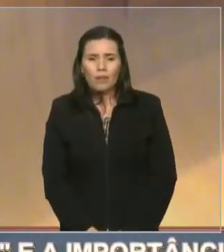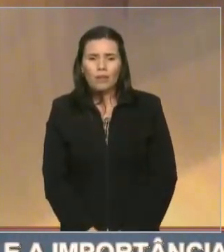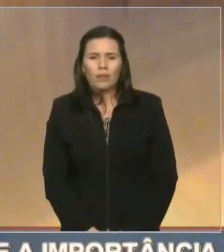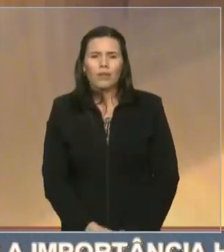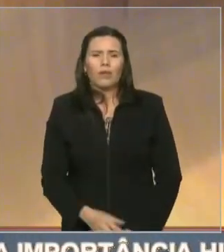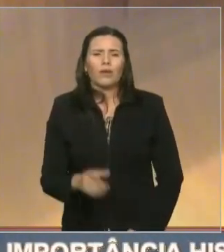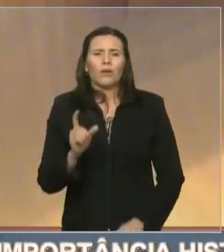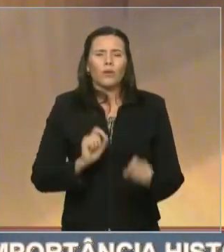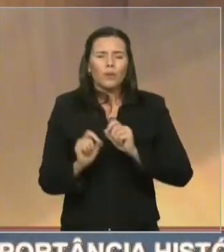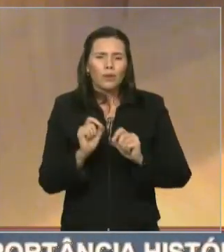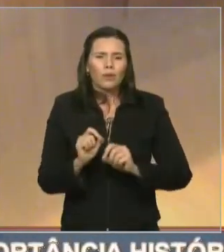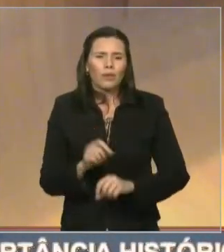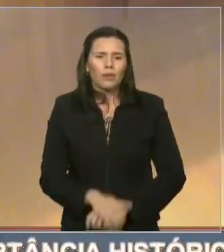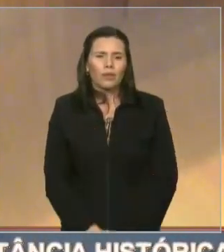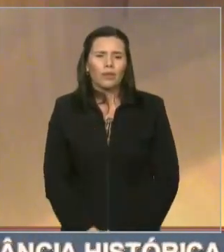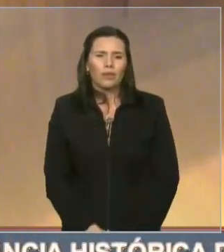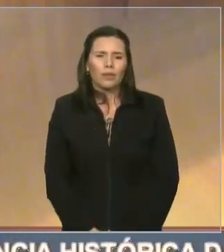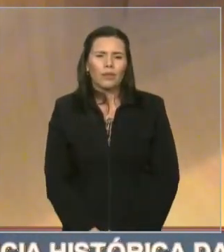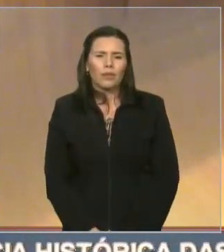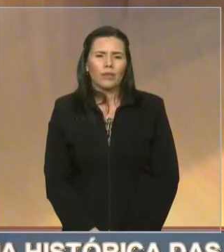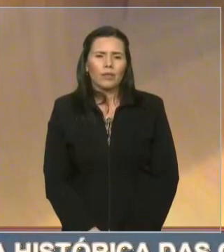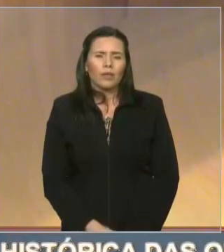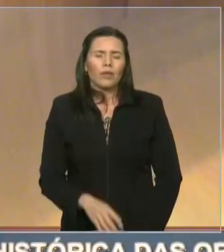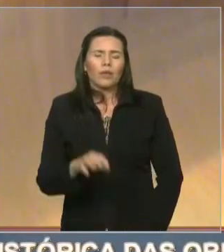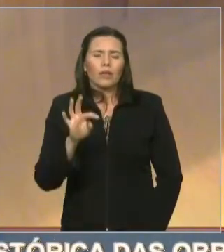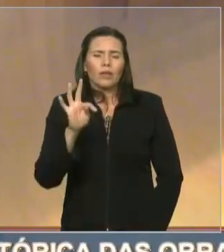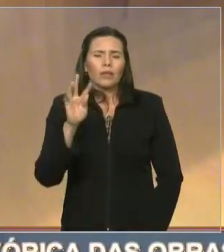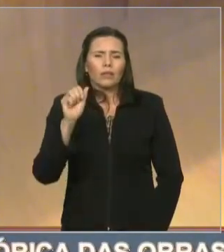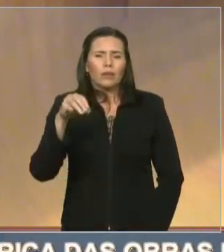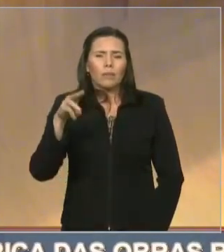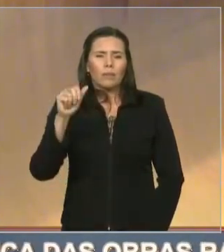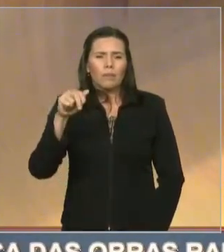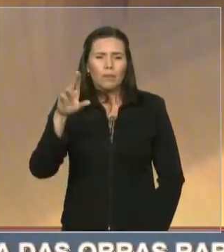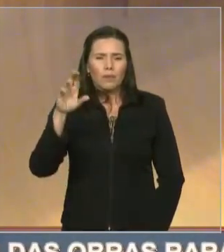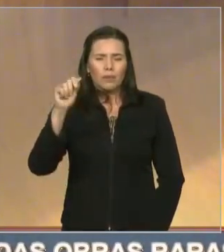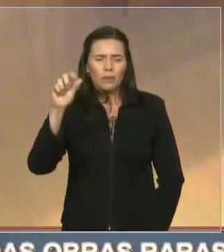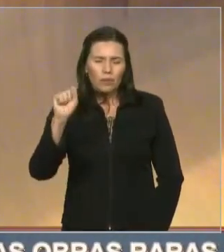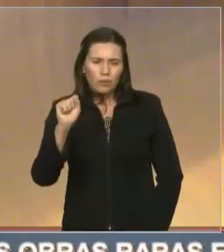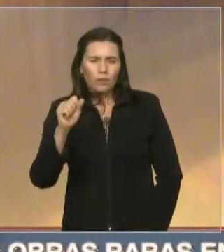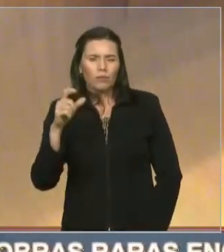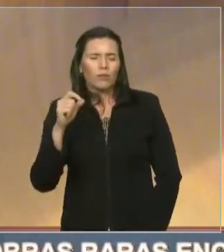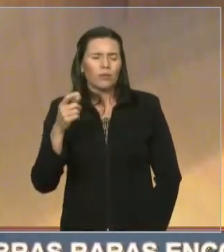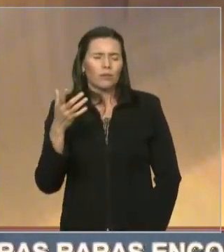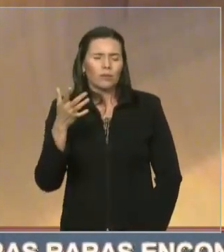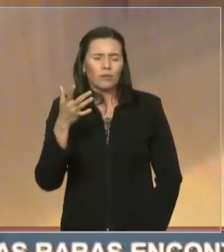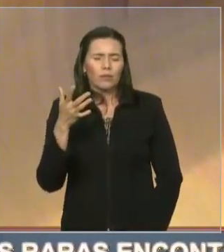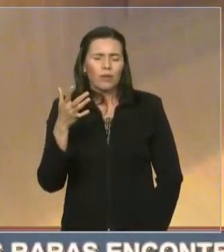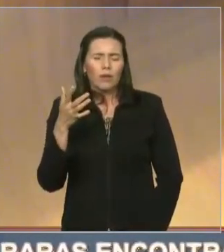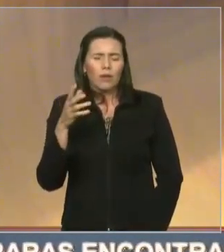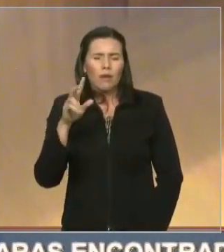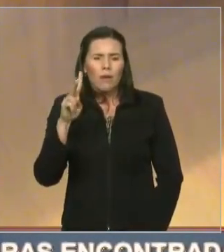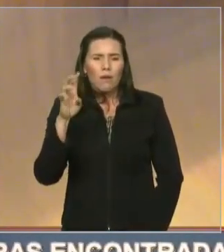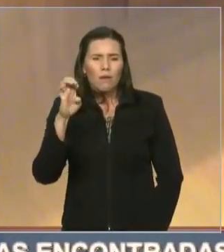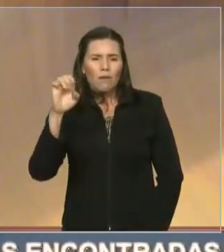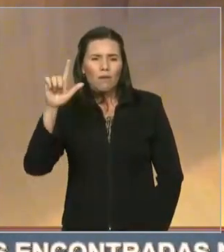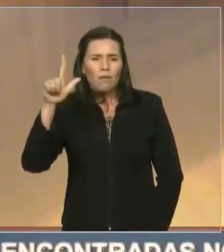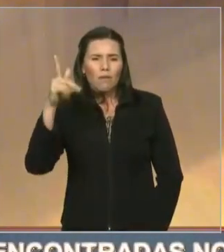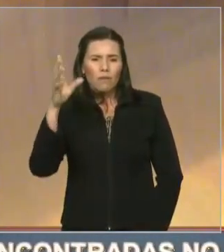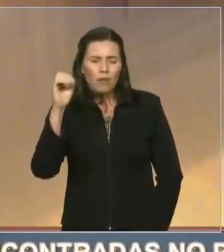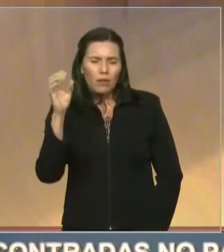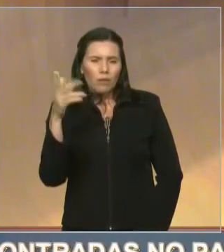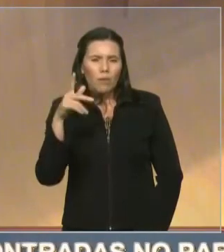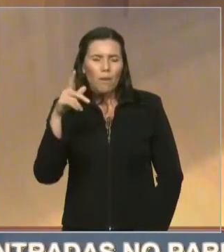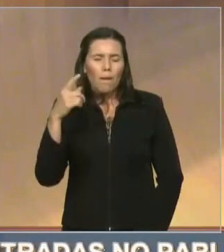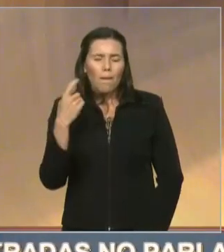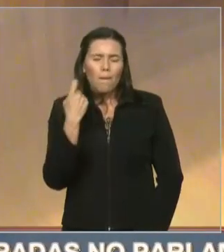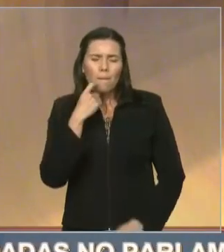velho pescador da vida pública do Maranhão. Eu espero ainda fazê-lo. O que é? Aqui hoje